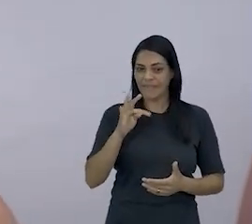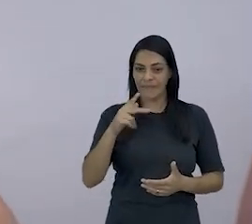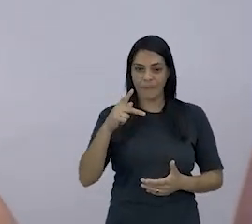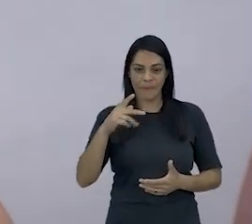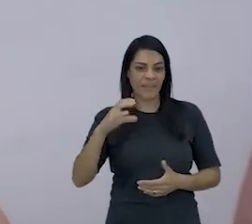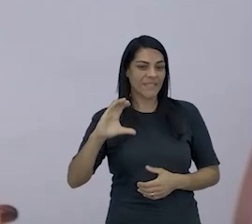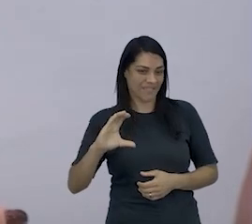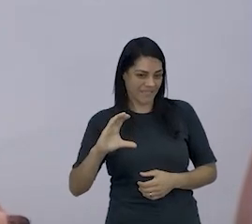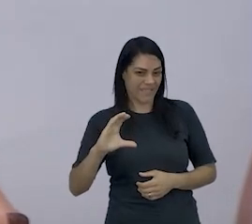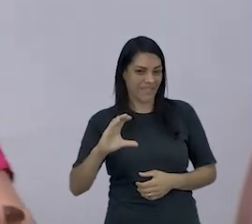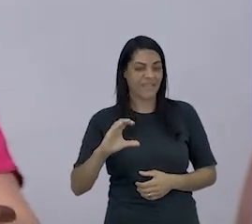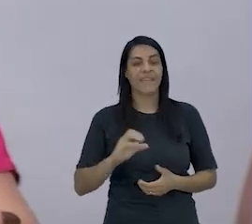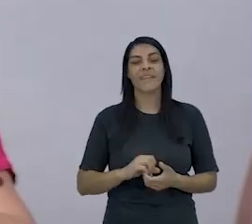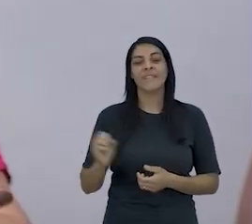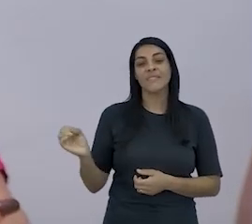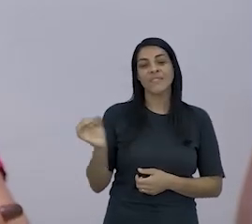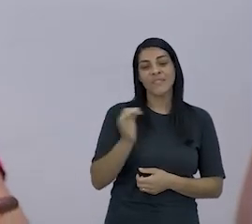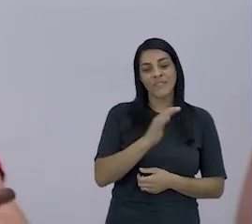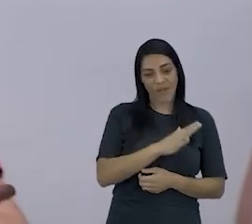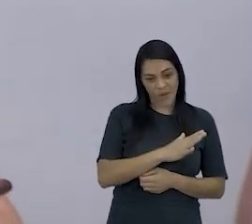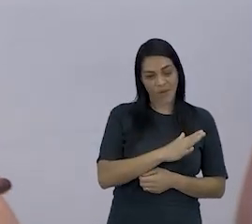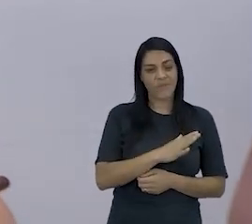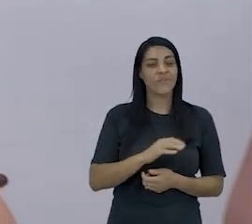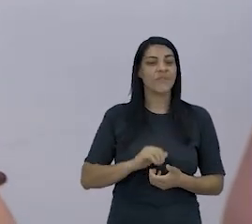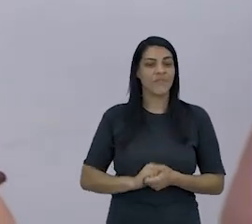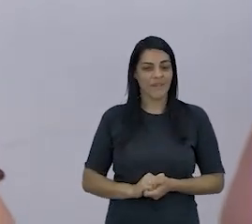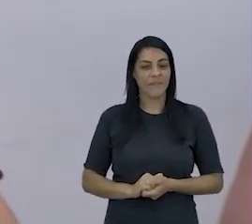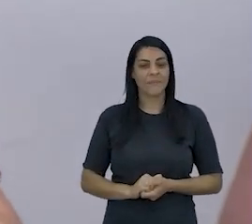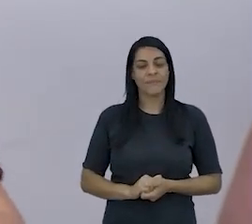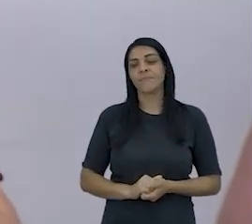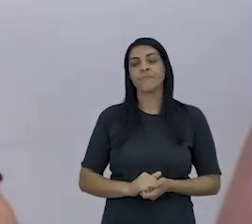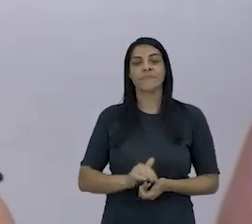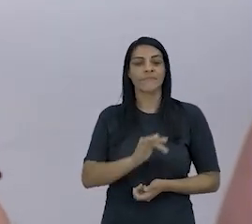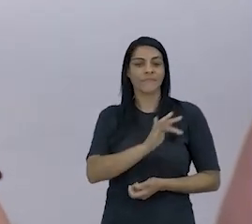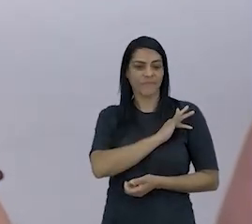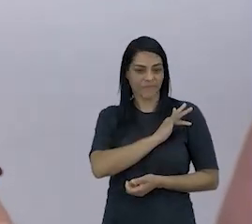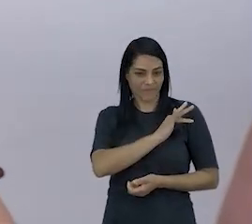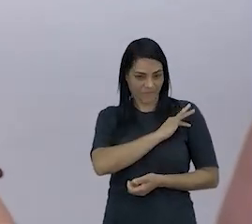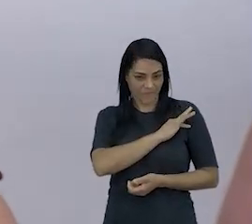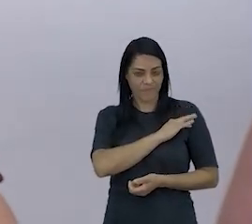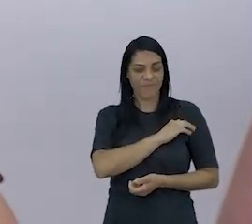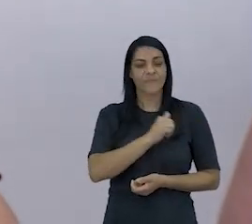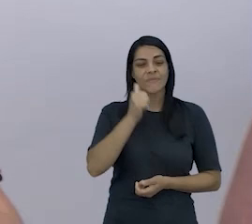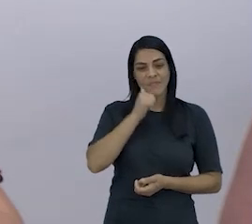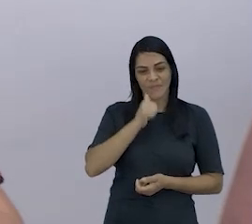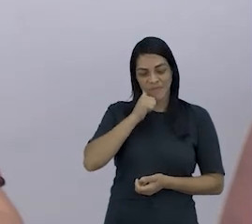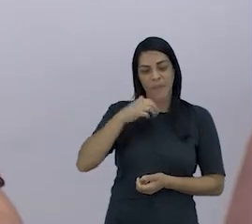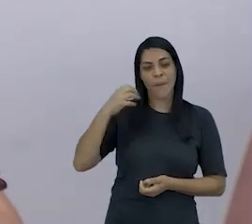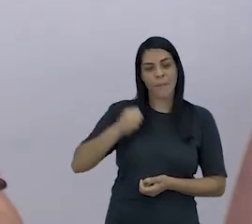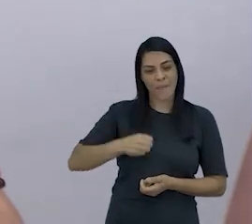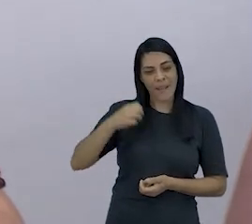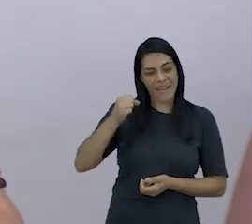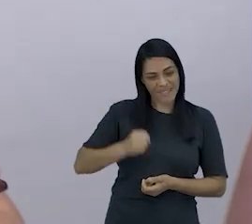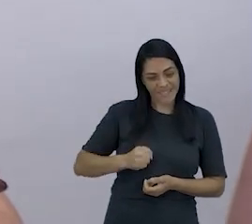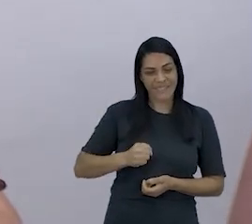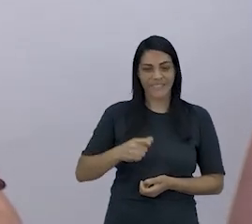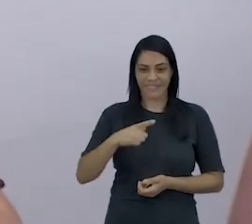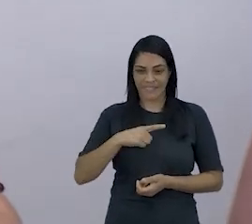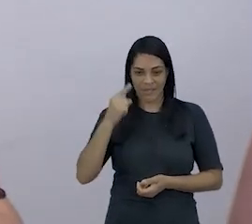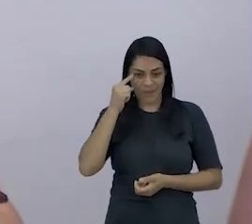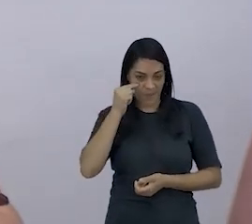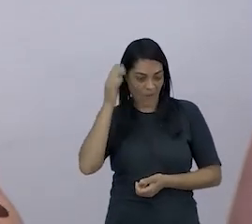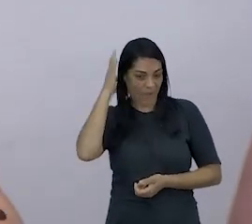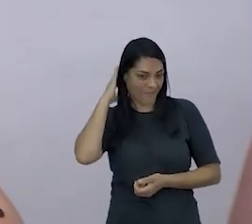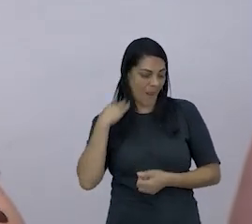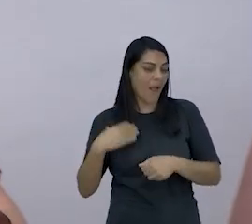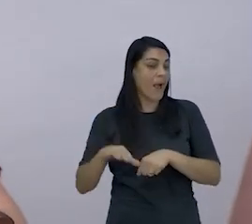anos iniciais. Eu sou uma mulher branca, meu nome é Viviane de Almeida, eu sou uma mulher branca, tenho olhos e